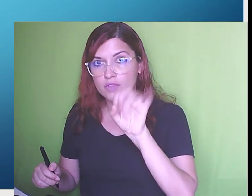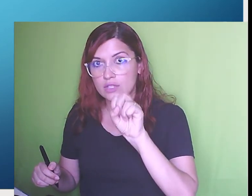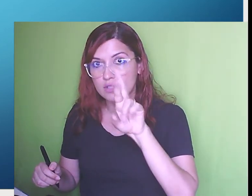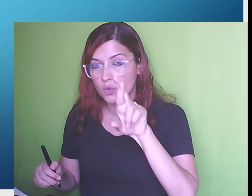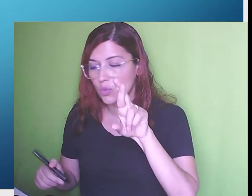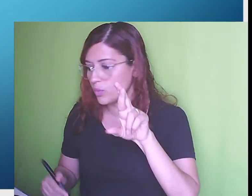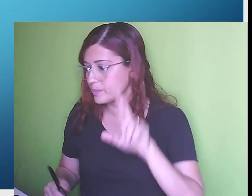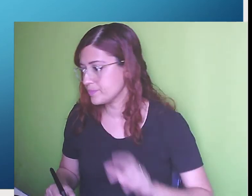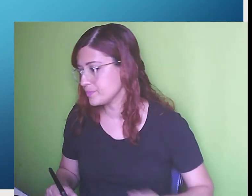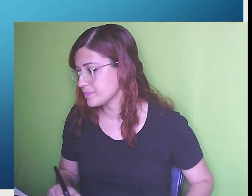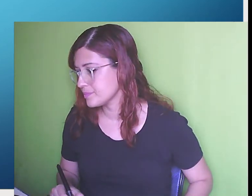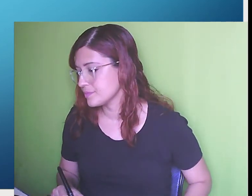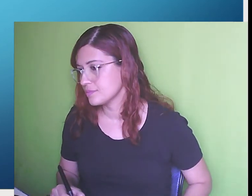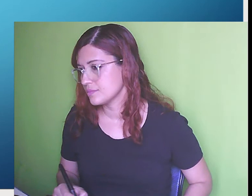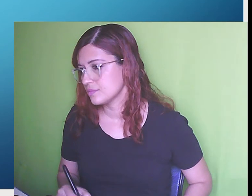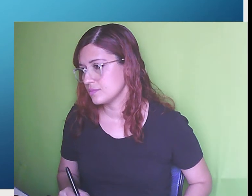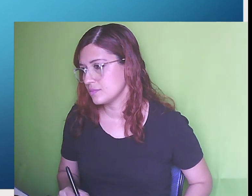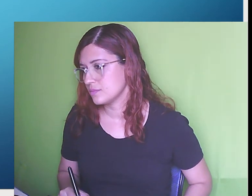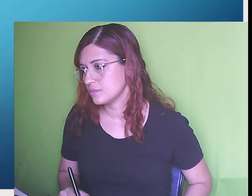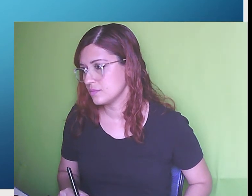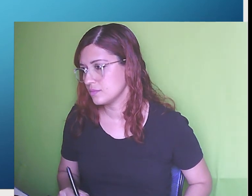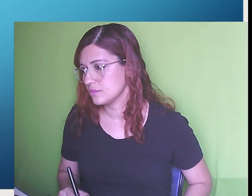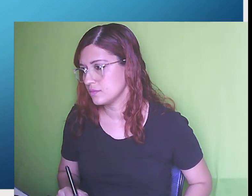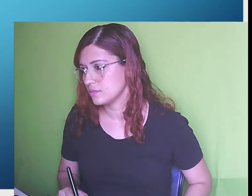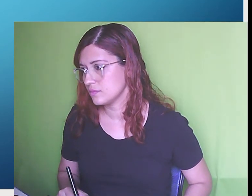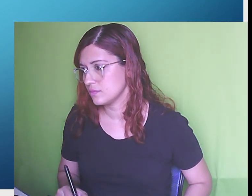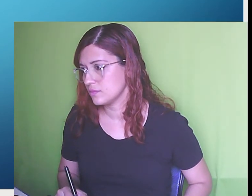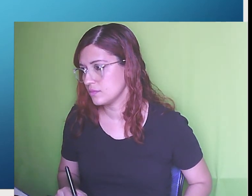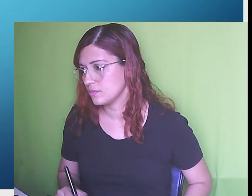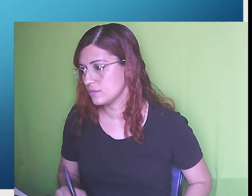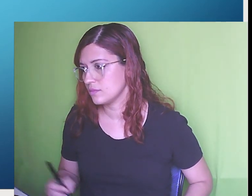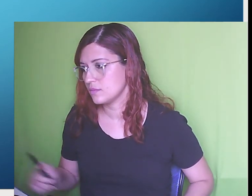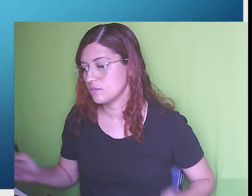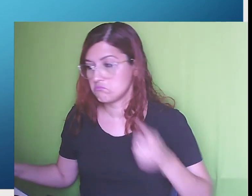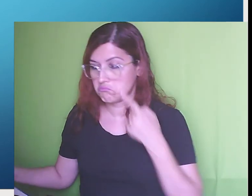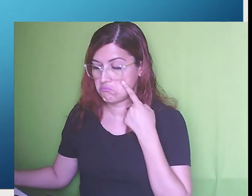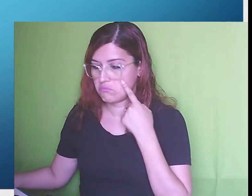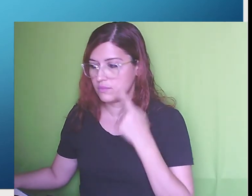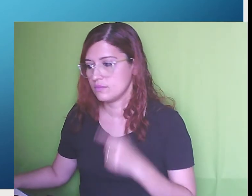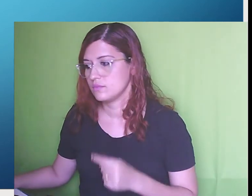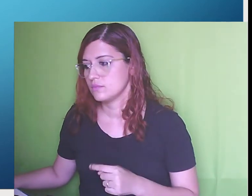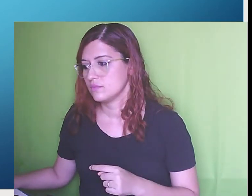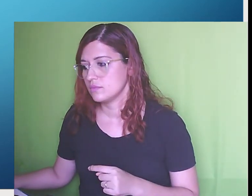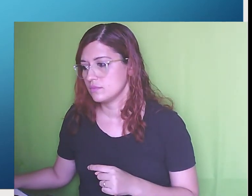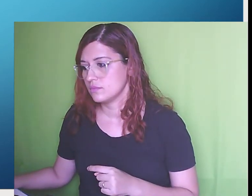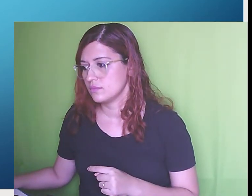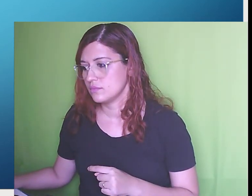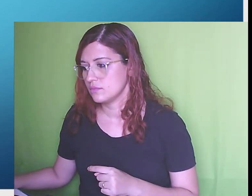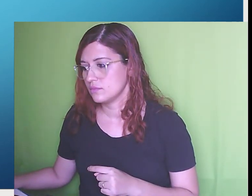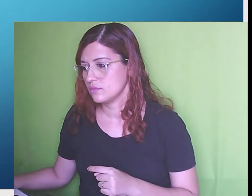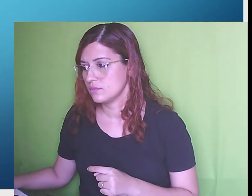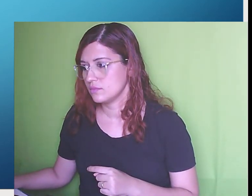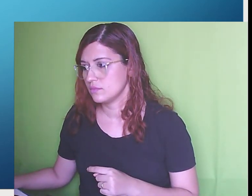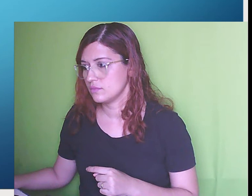Então, vamos supor que o fator de demanda dele seja 0,8. Vamos multiplicar.